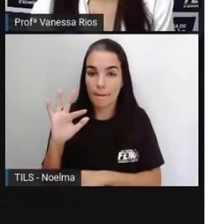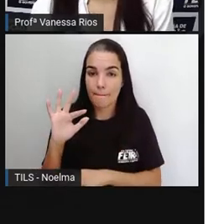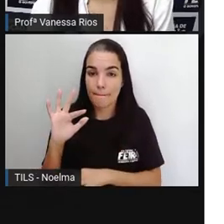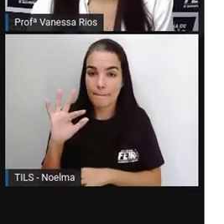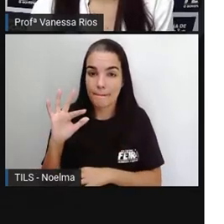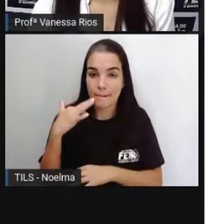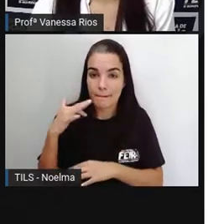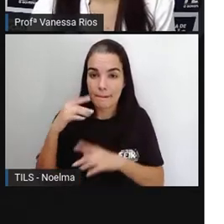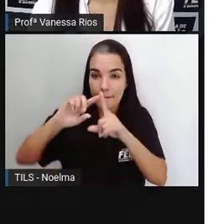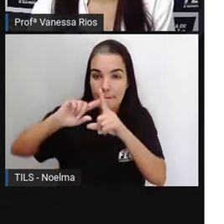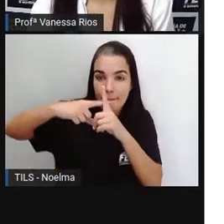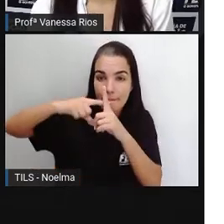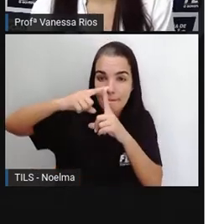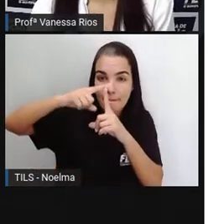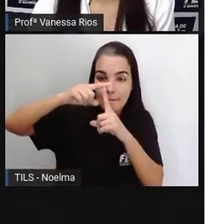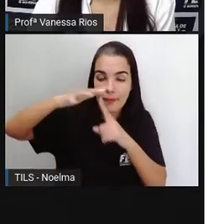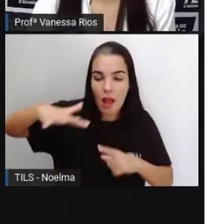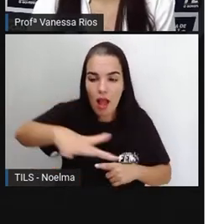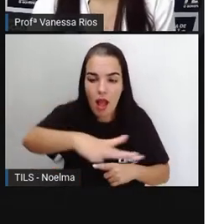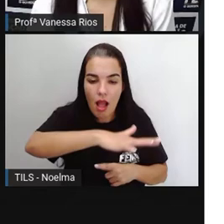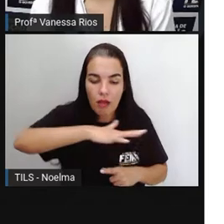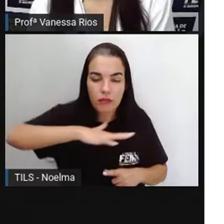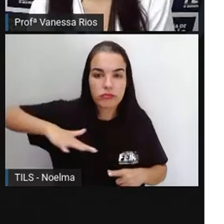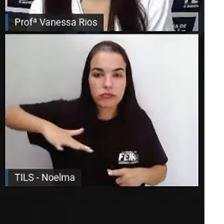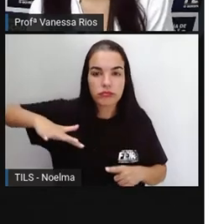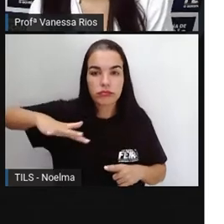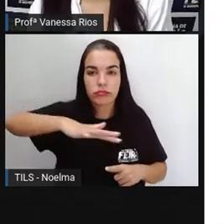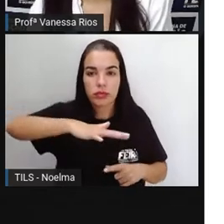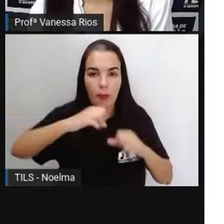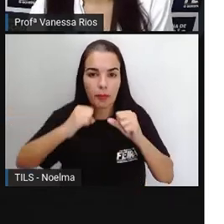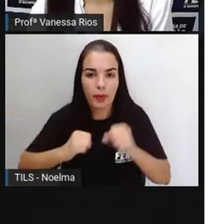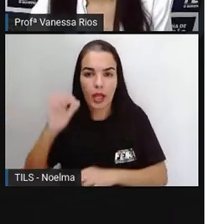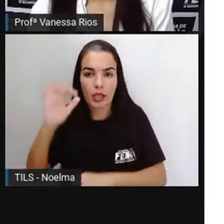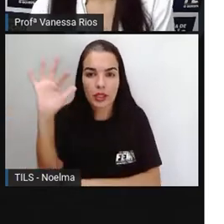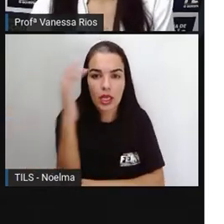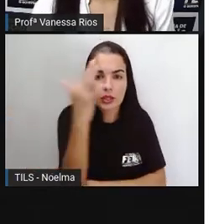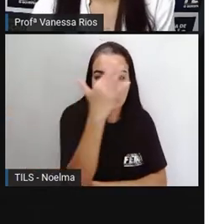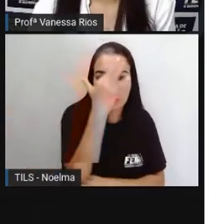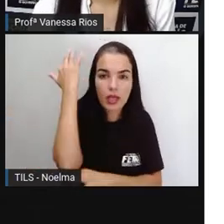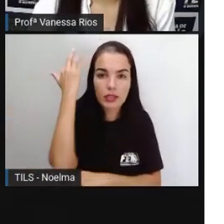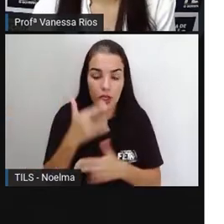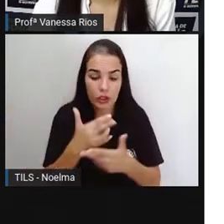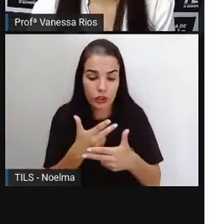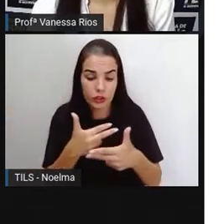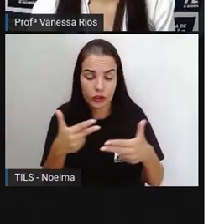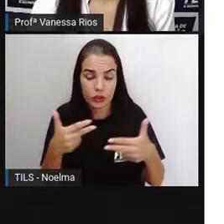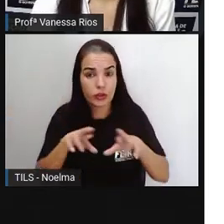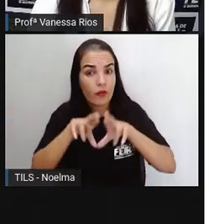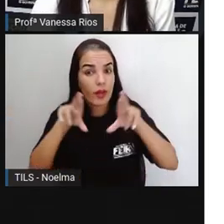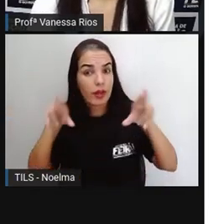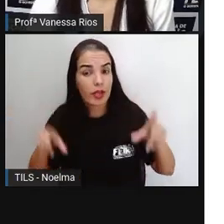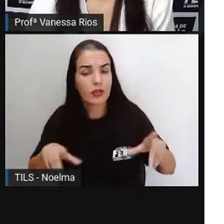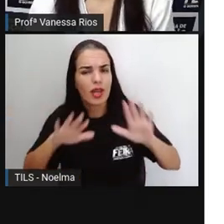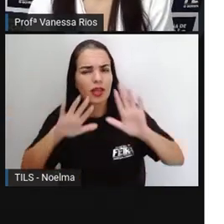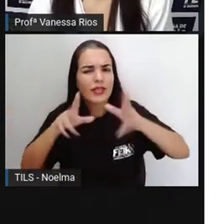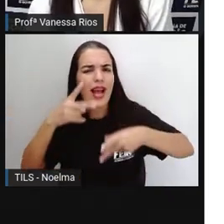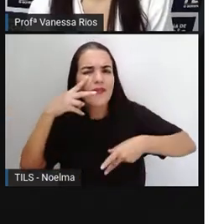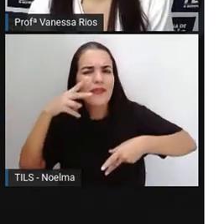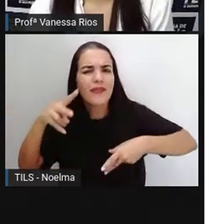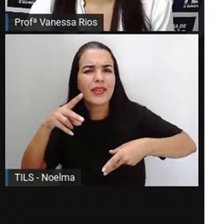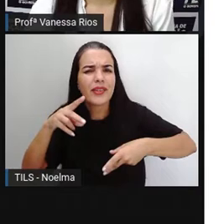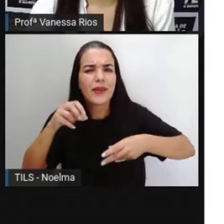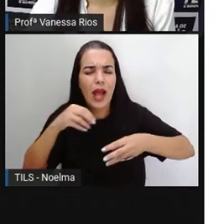temperatura ambiente podem estar na natureza em estados físicos diferentes. A gente já observou essa mudança